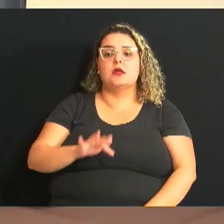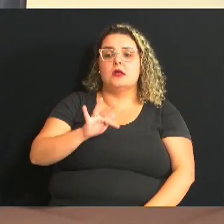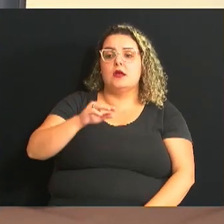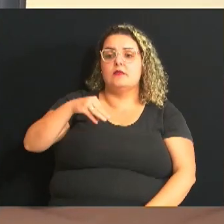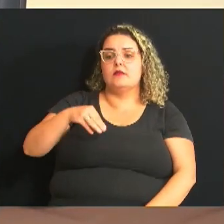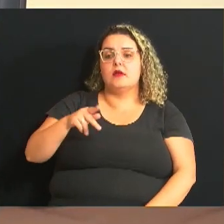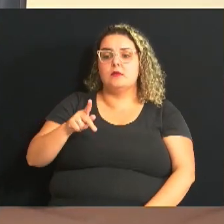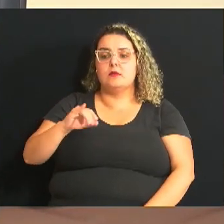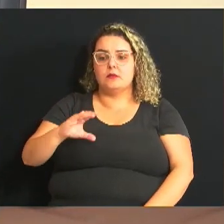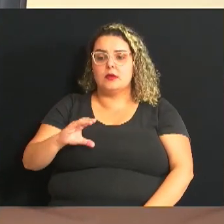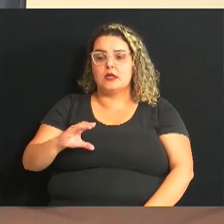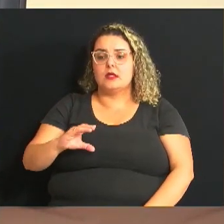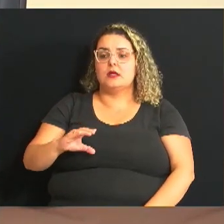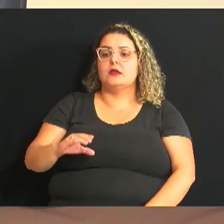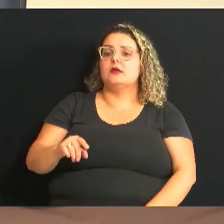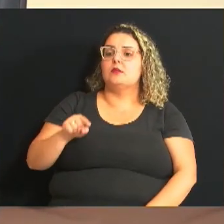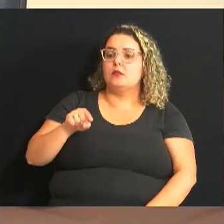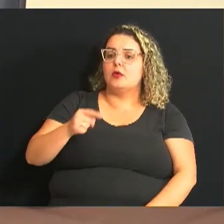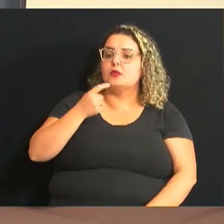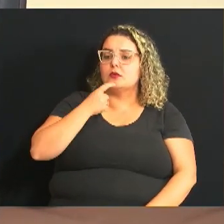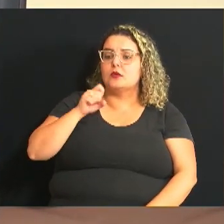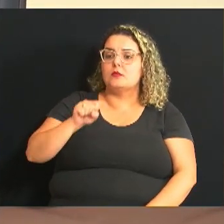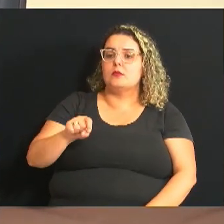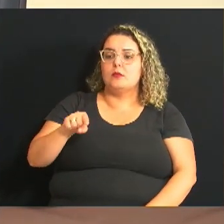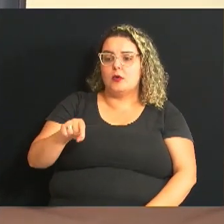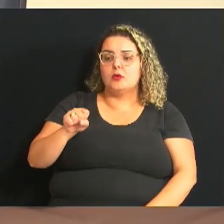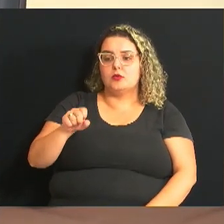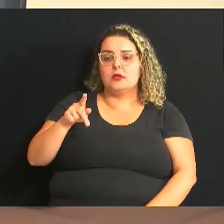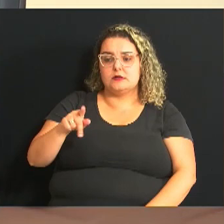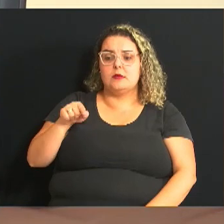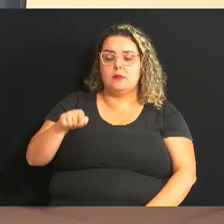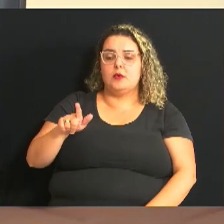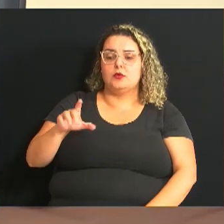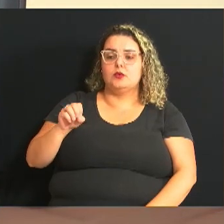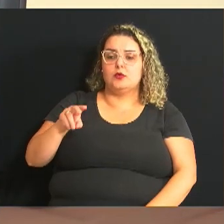Fundo Municipal da Pessoa Idosa de